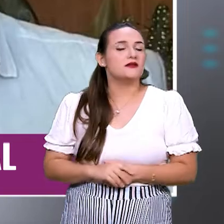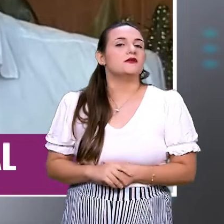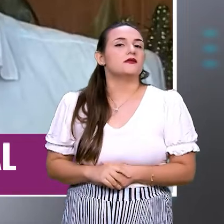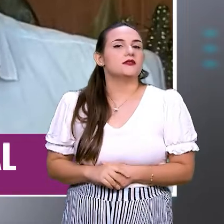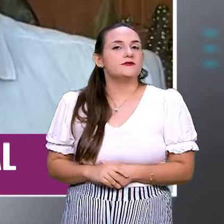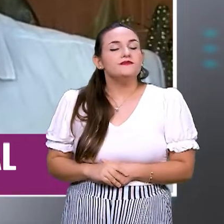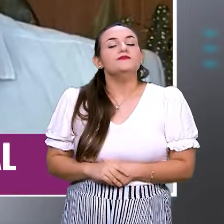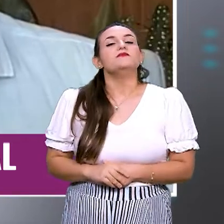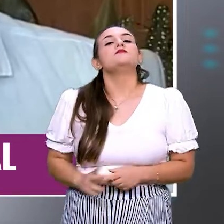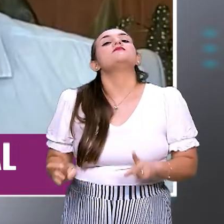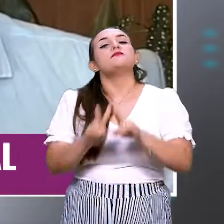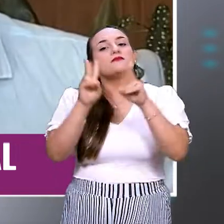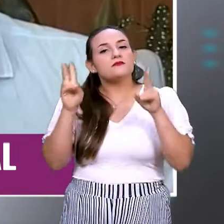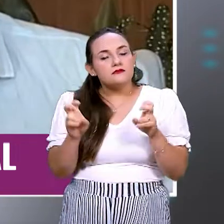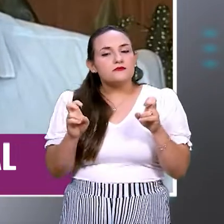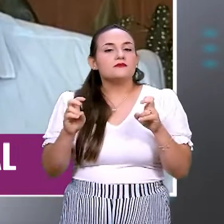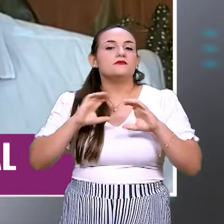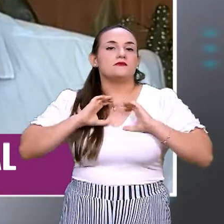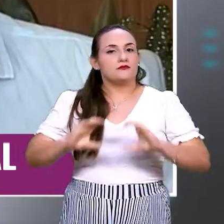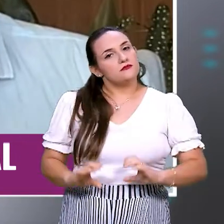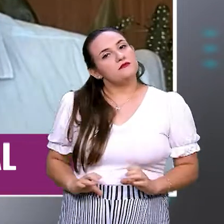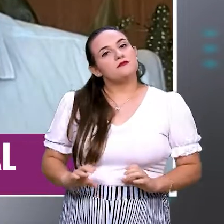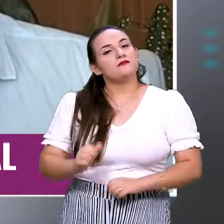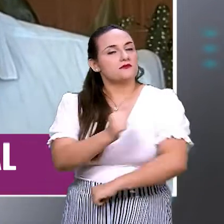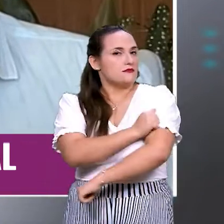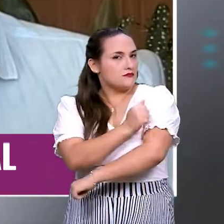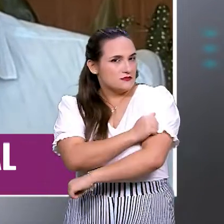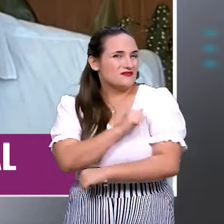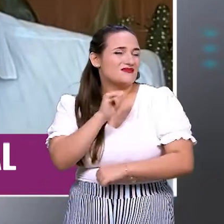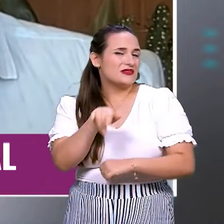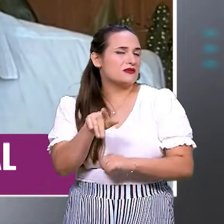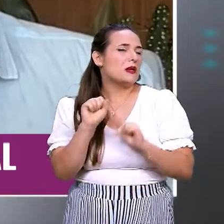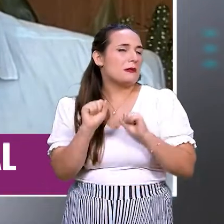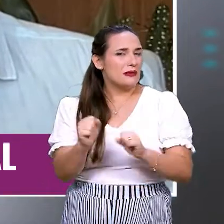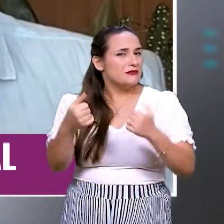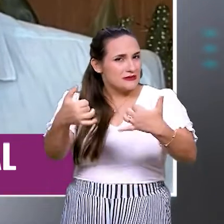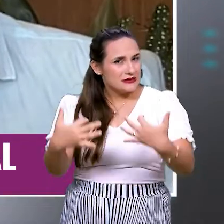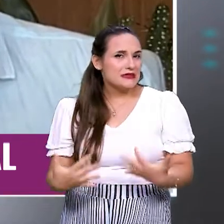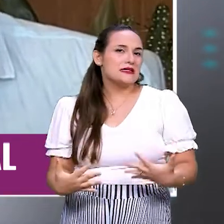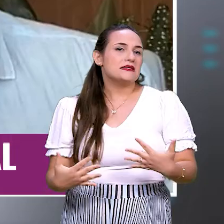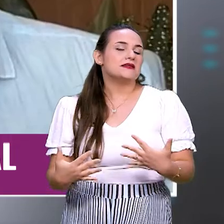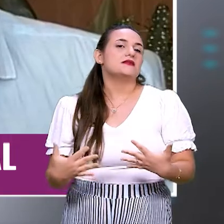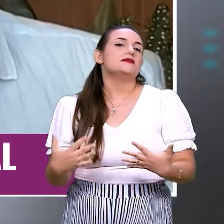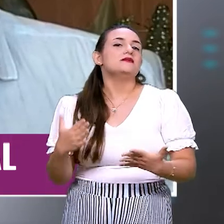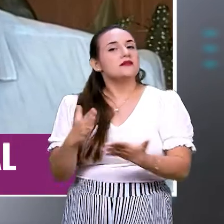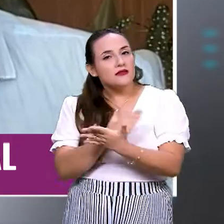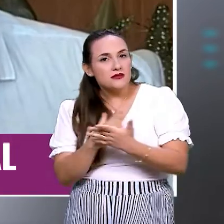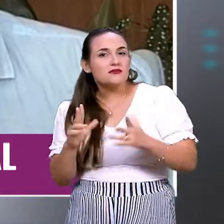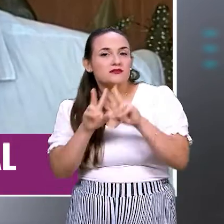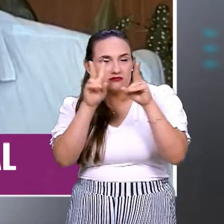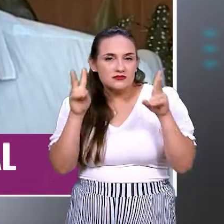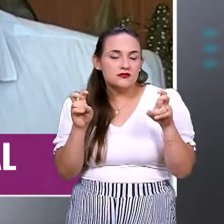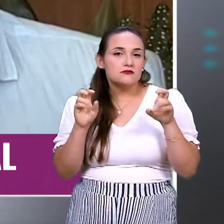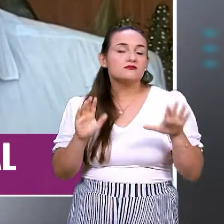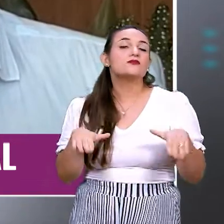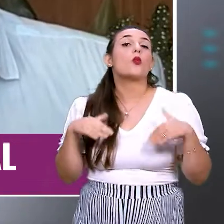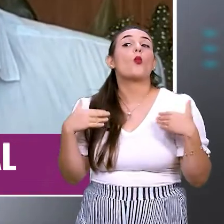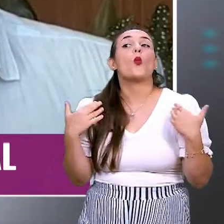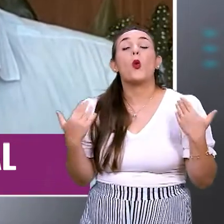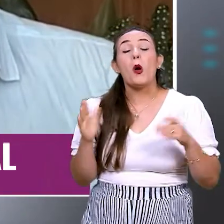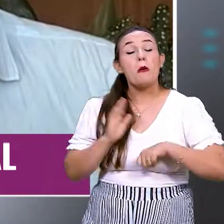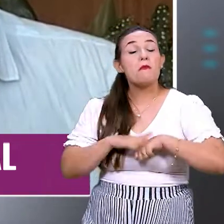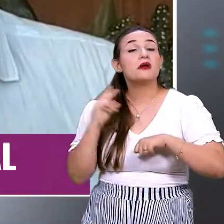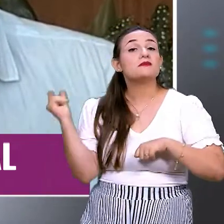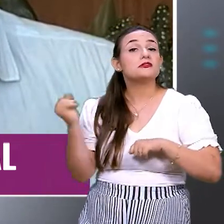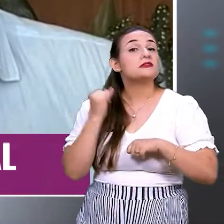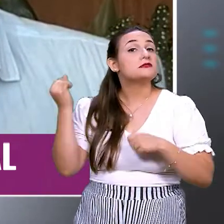identificar essas questões no comportamento dos alunos. Se você puder exemplificar para a gente, doutor, alguns desses pontos, né? Quais seriam, assim, os